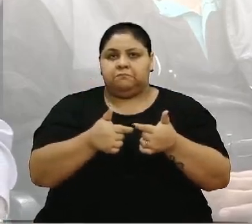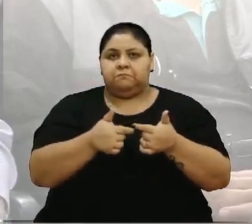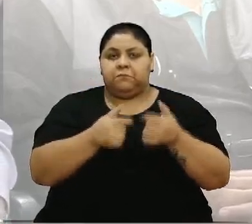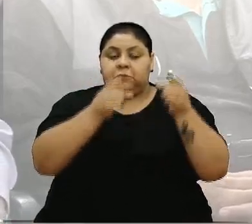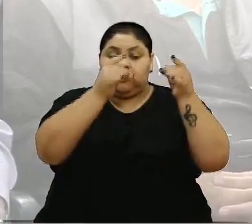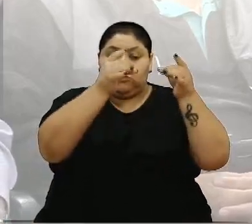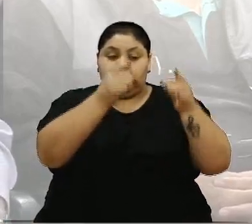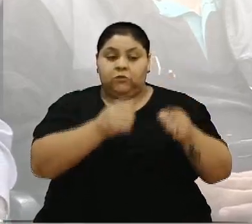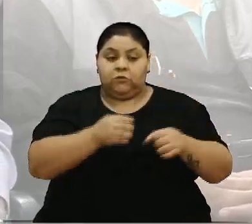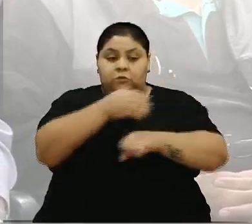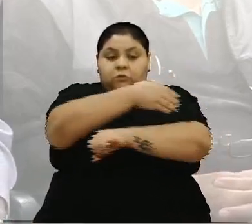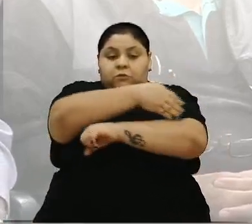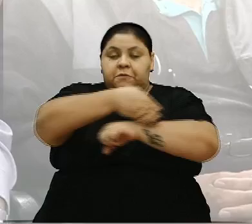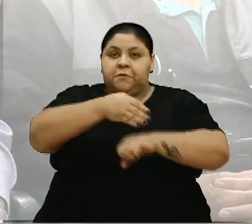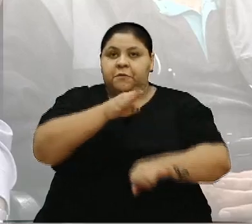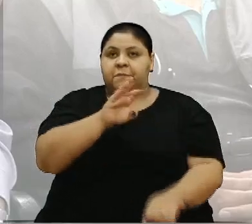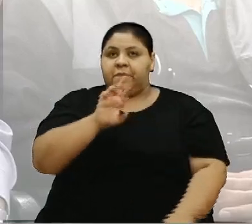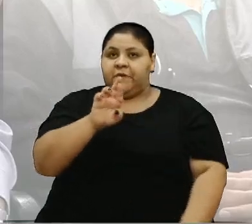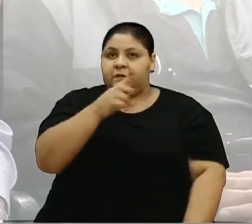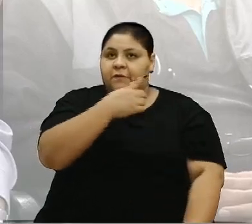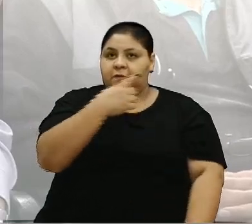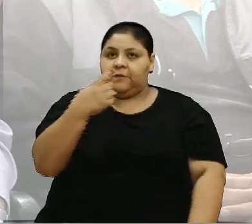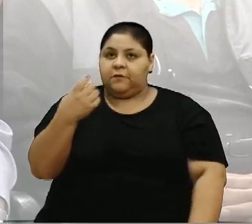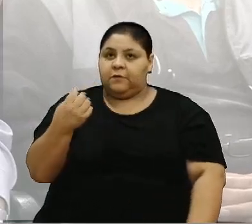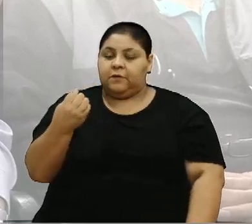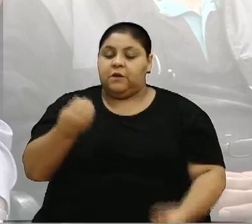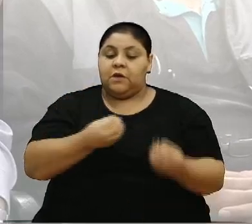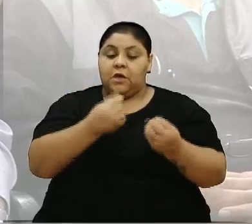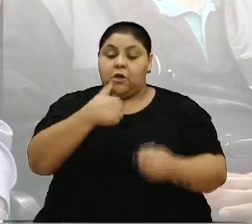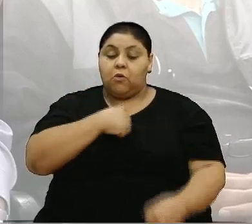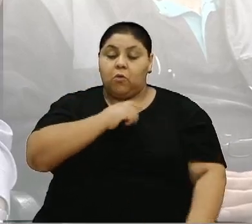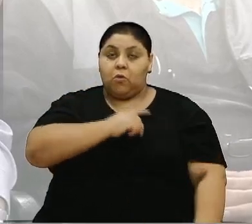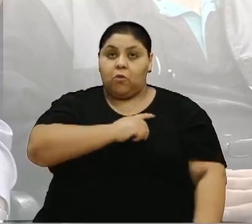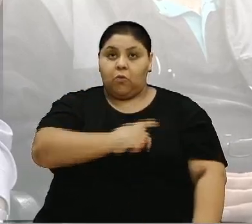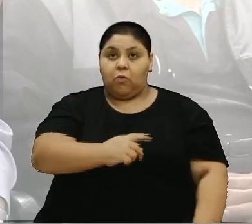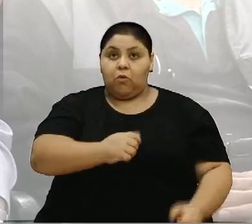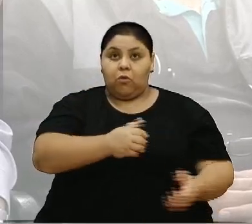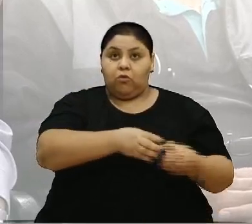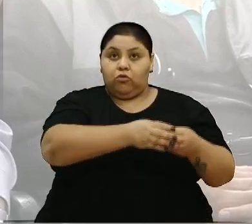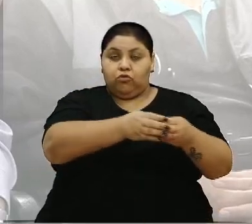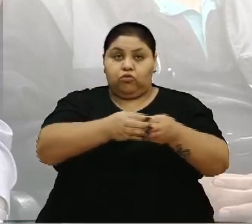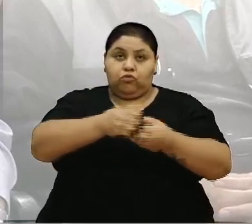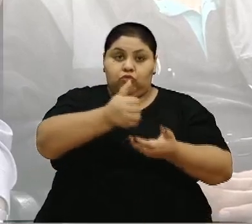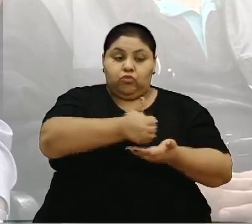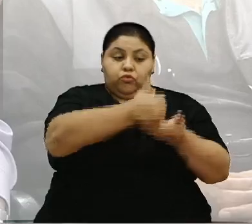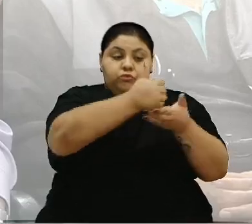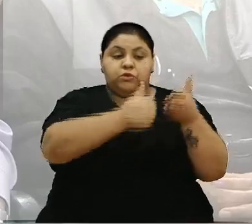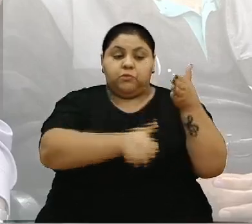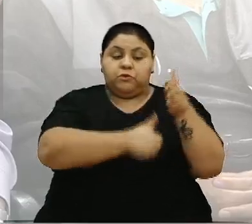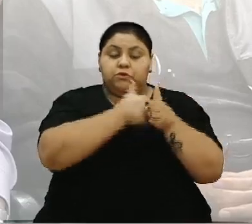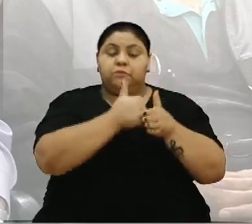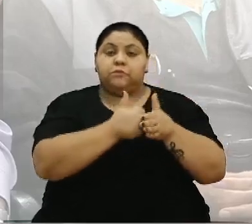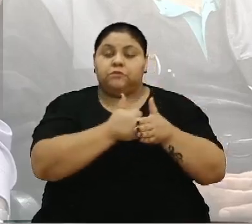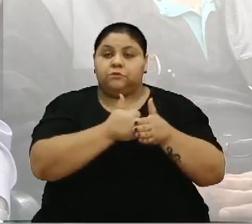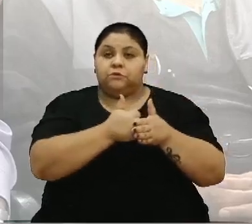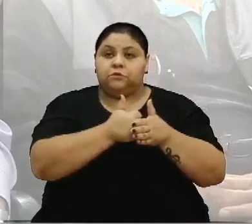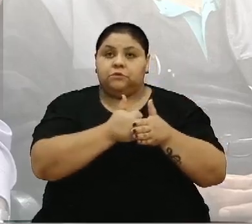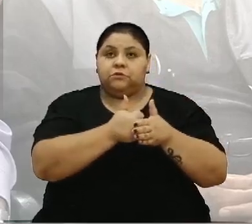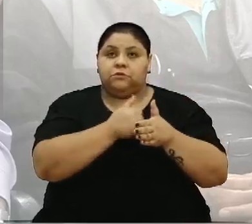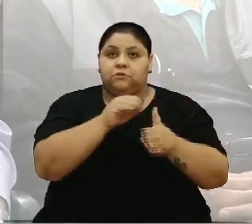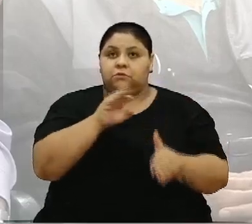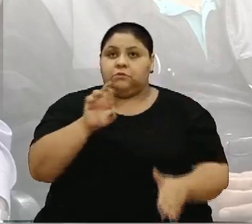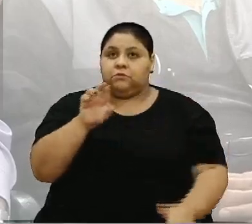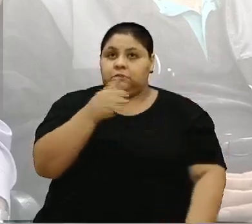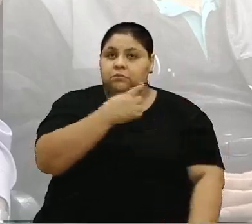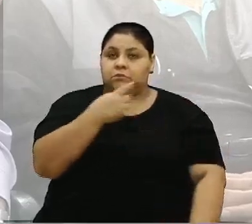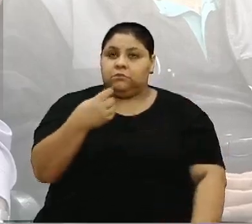especial ali na BR-116. Eu, como presidente da Frente Parlamentar da Melhoria da BR-116 e